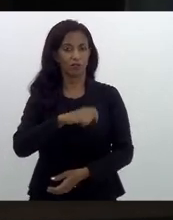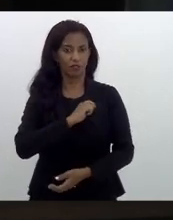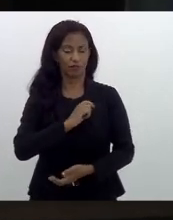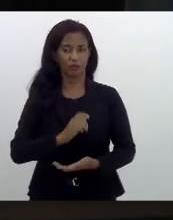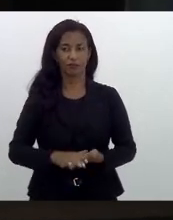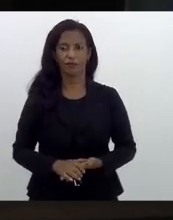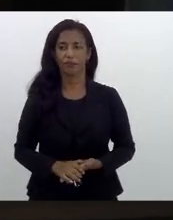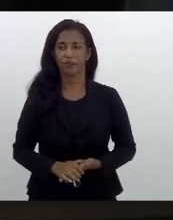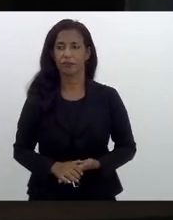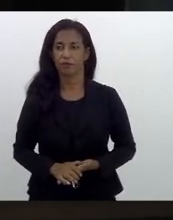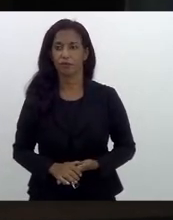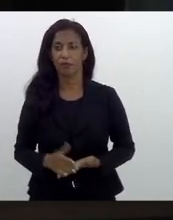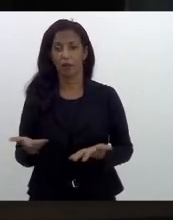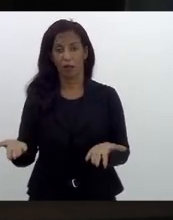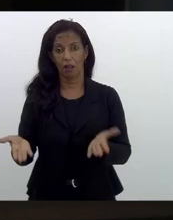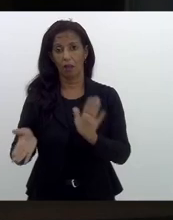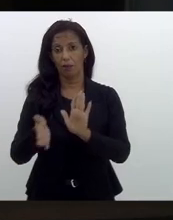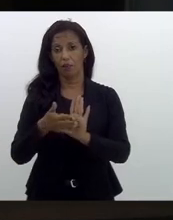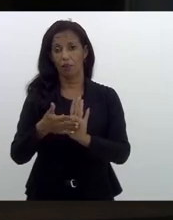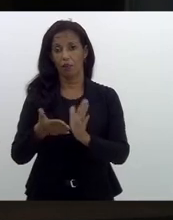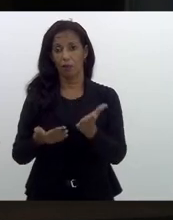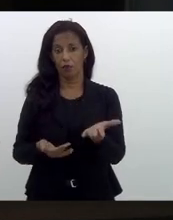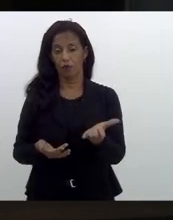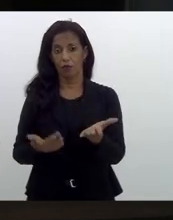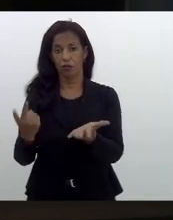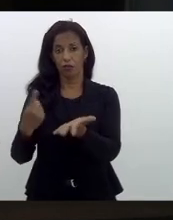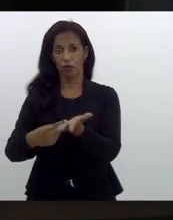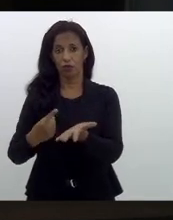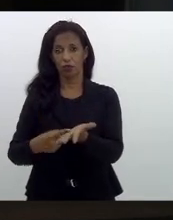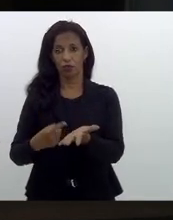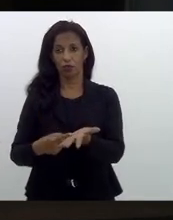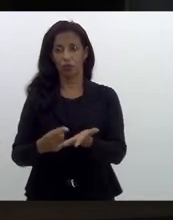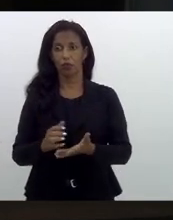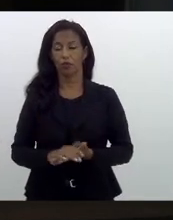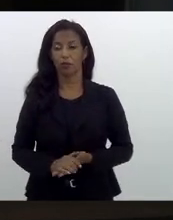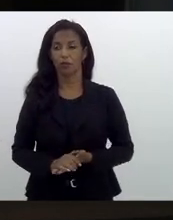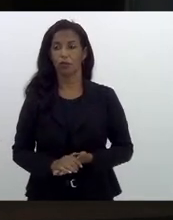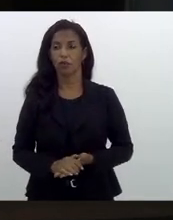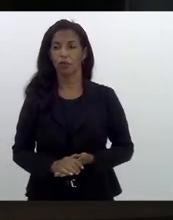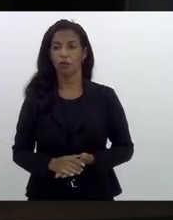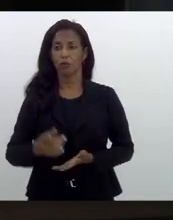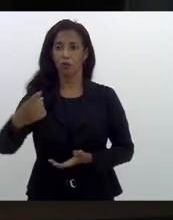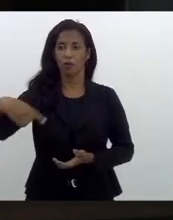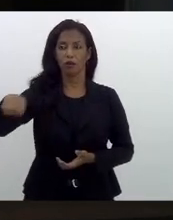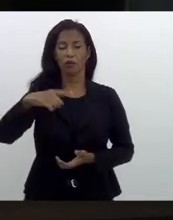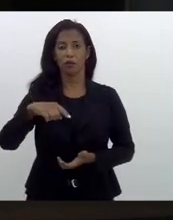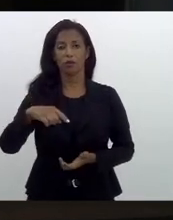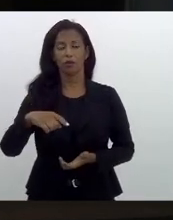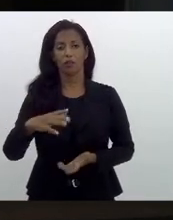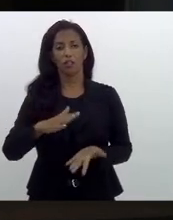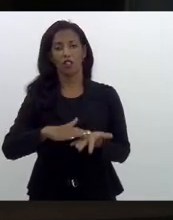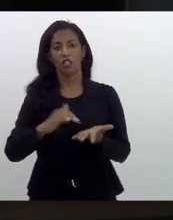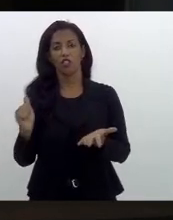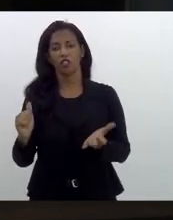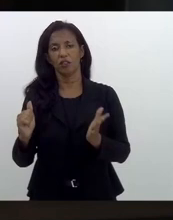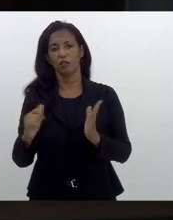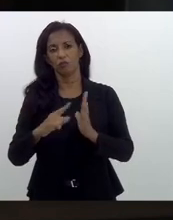essa é a proposta de acordo para que vossa excelência retire o destaque